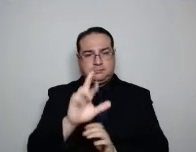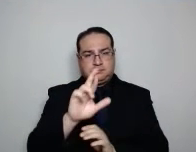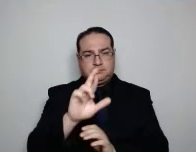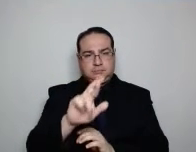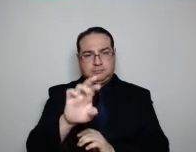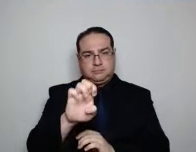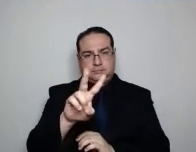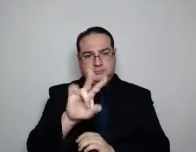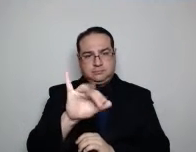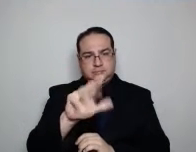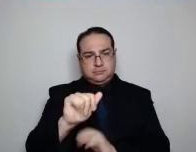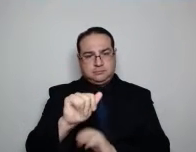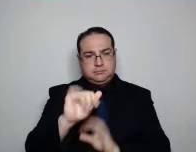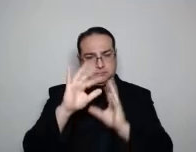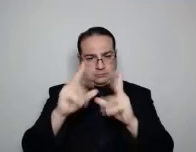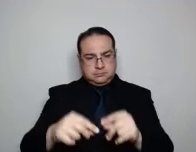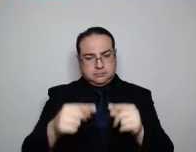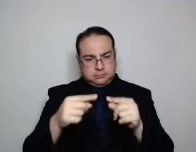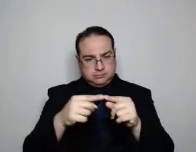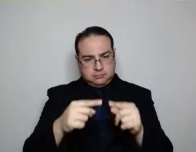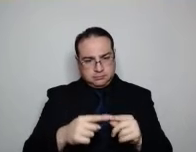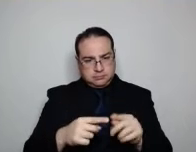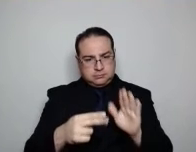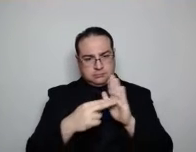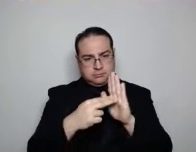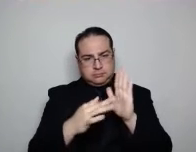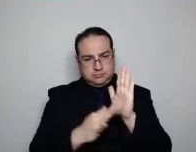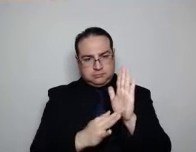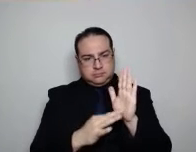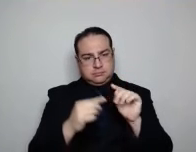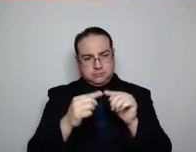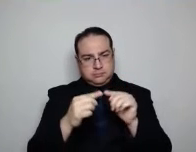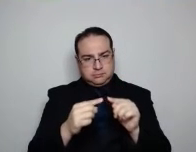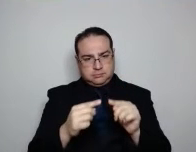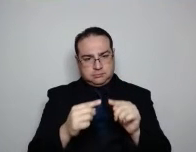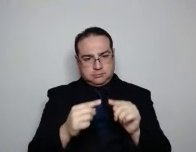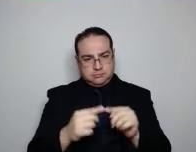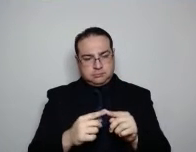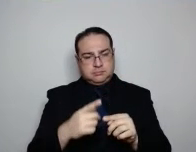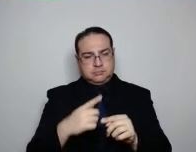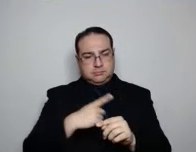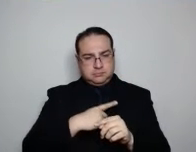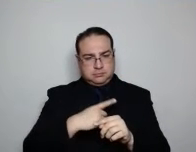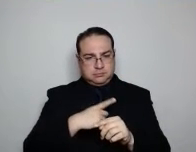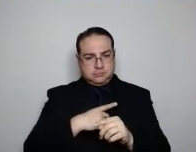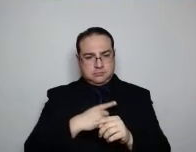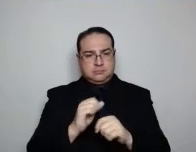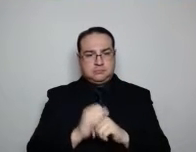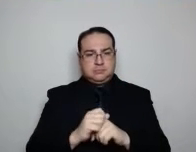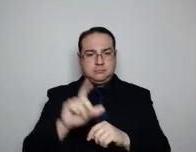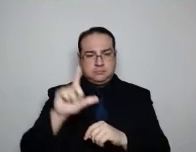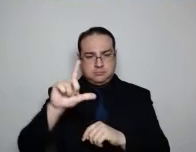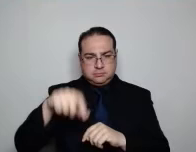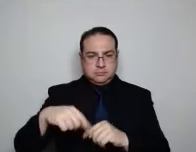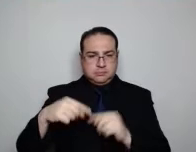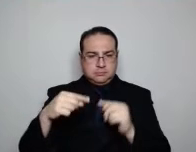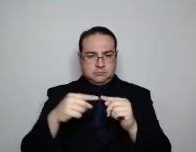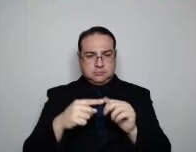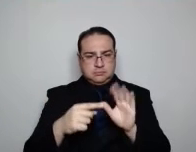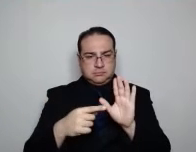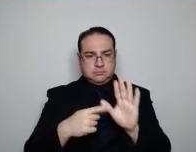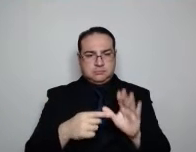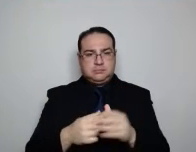ela cai por terra em razão dessa indisponibilidade. E o ponto central não é nem esse, para ser mais objetivo. É que existem